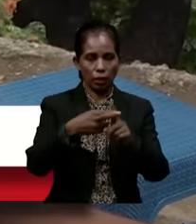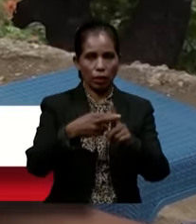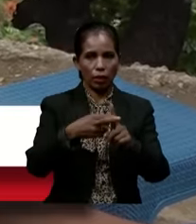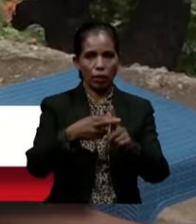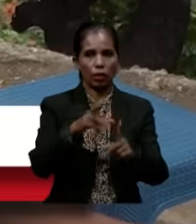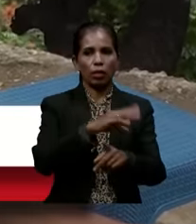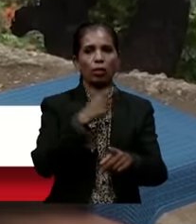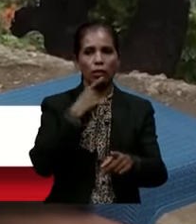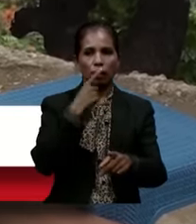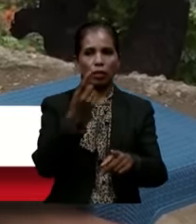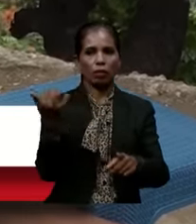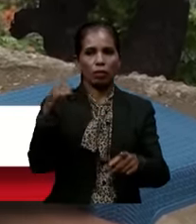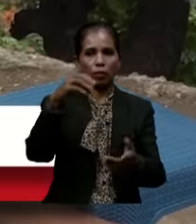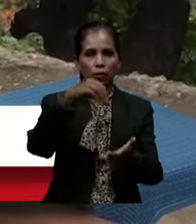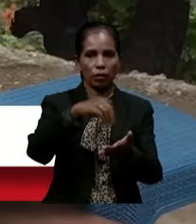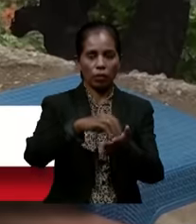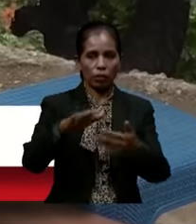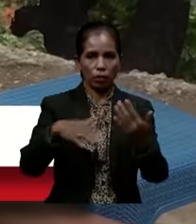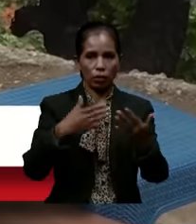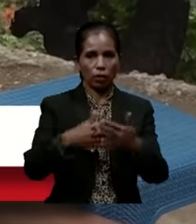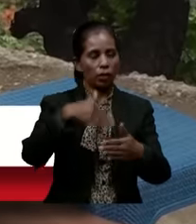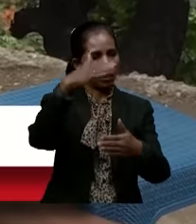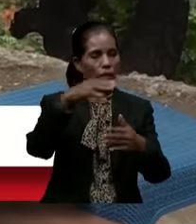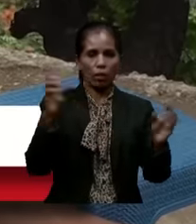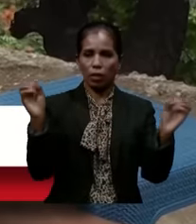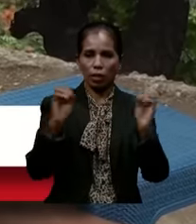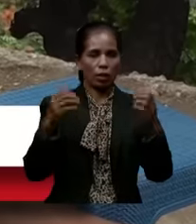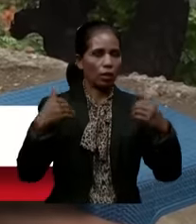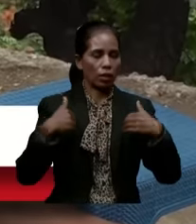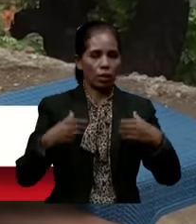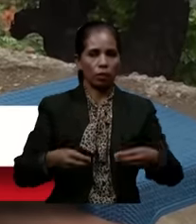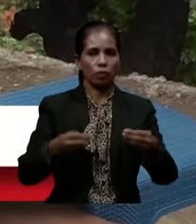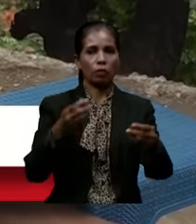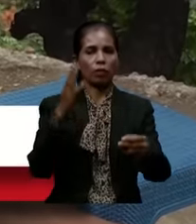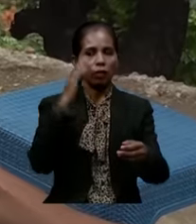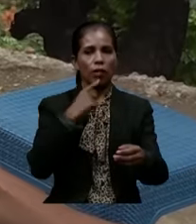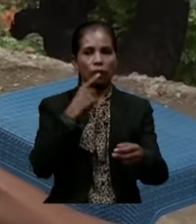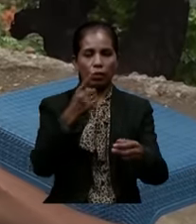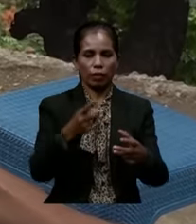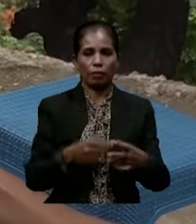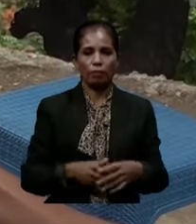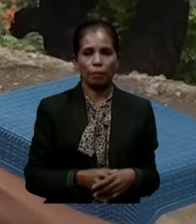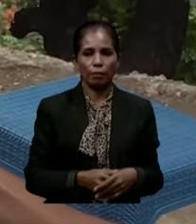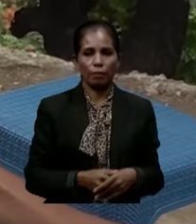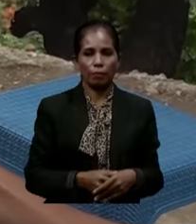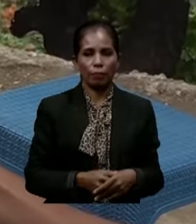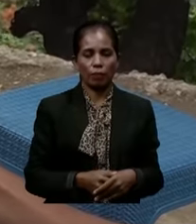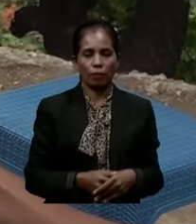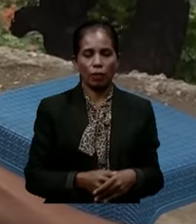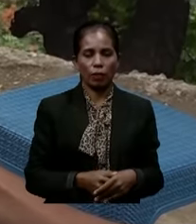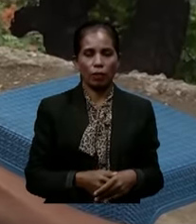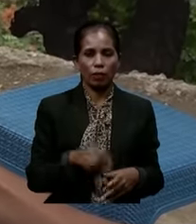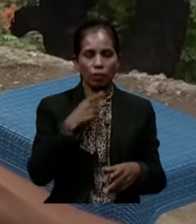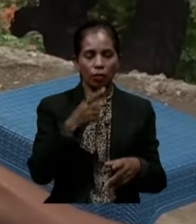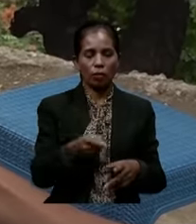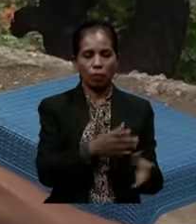so bote kar sira mai tau tanda hotor mai bida lete ne lai ne lai hat fu ate ne diambe diam mai diam